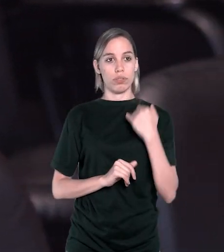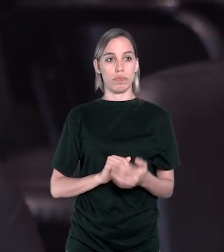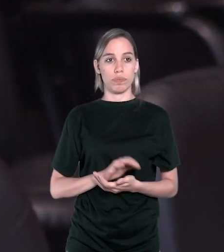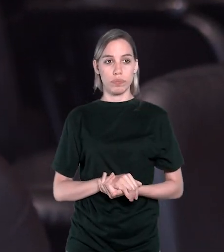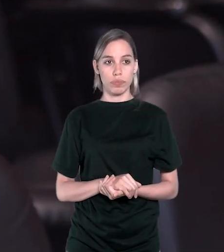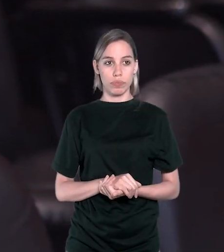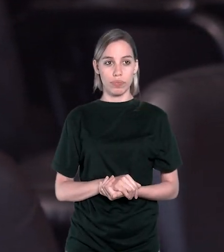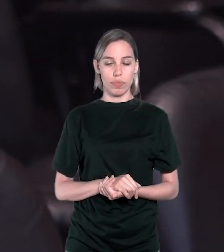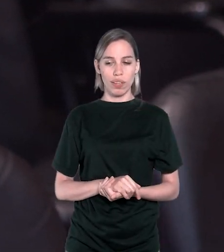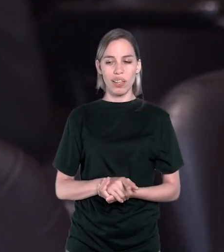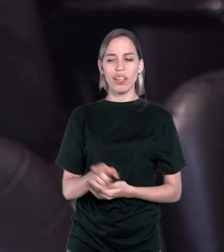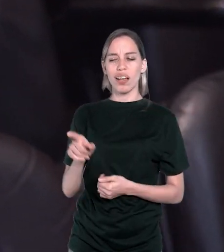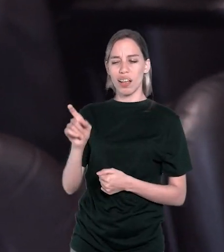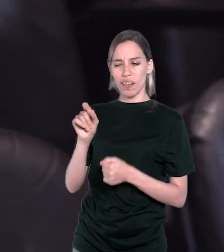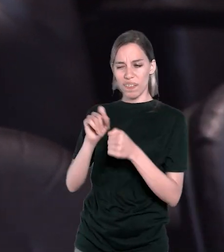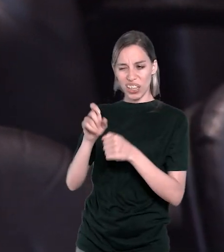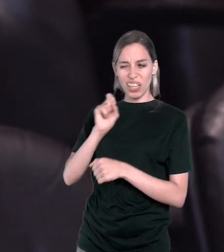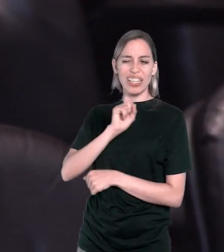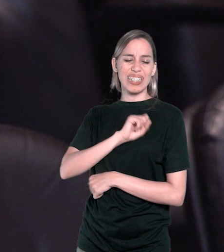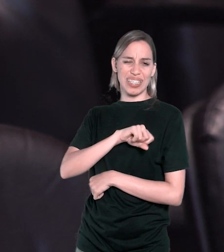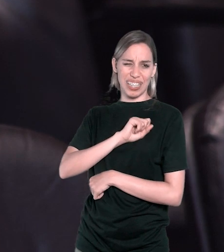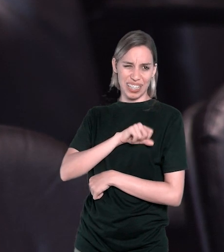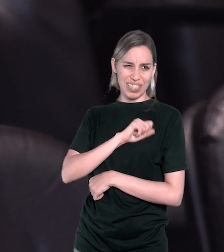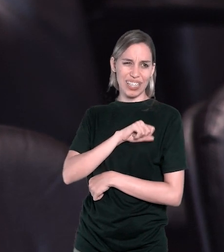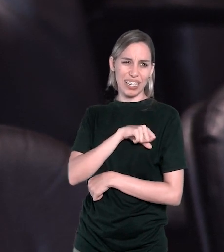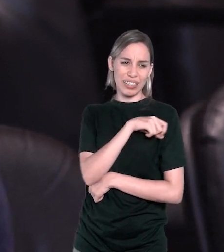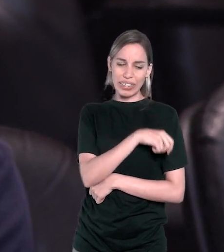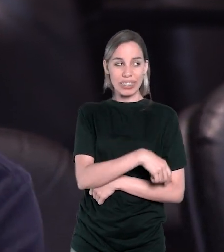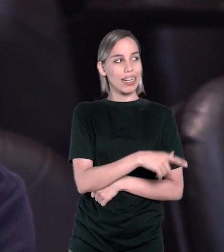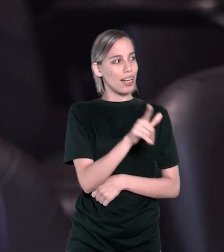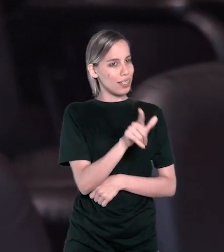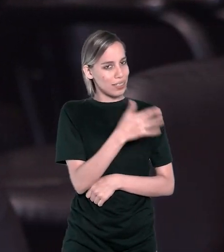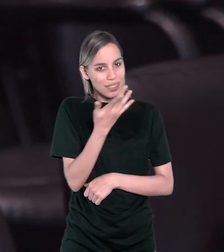Tá fazendo sacanagem você. Treinei de estar a tarde inteirinha para esse momento.